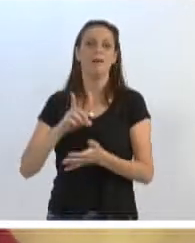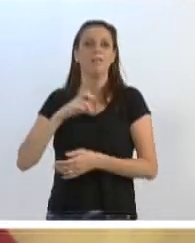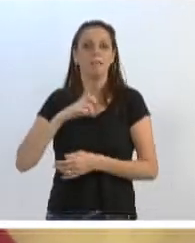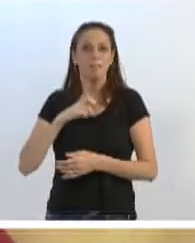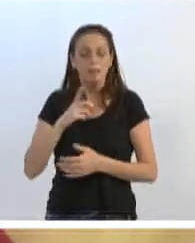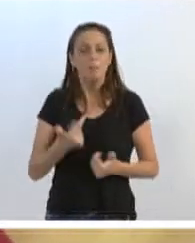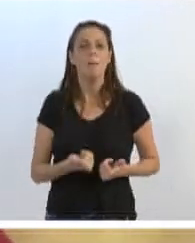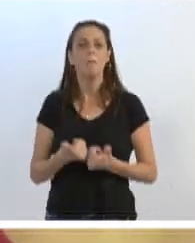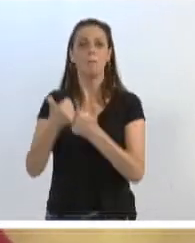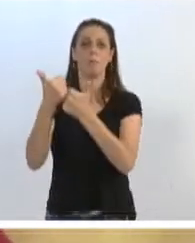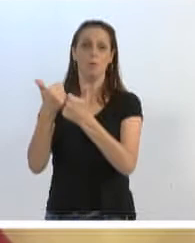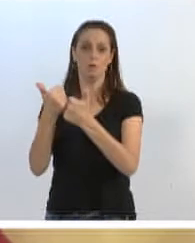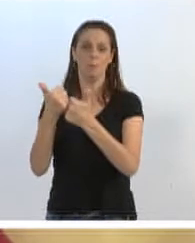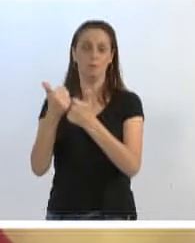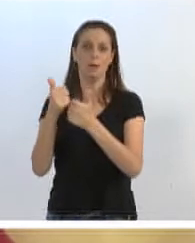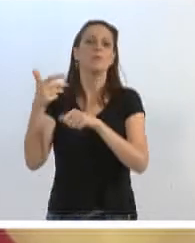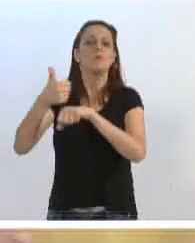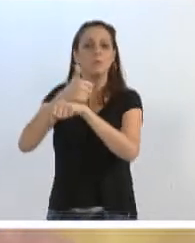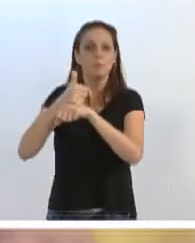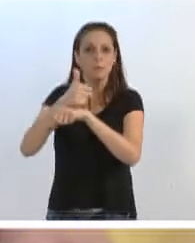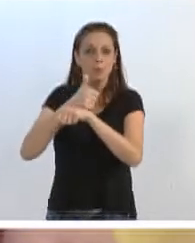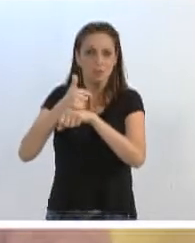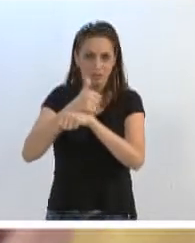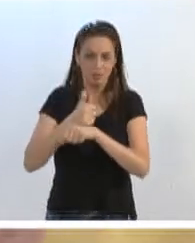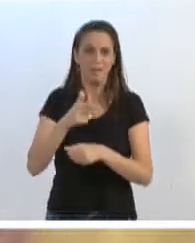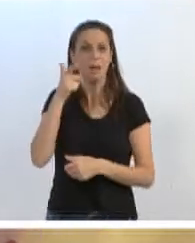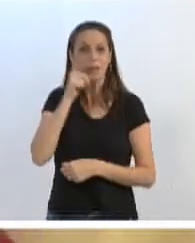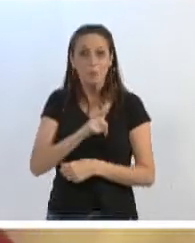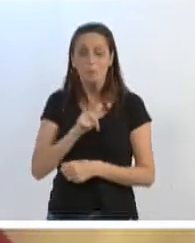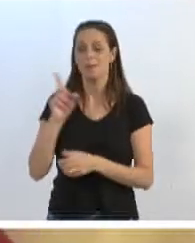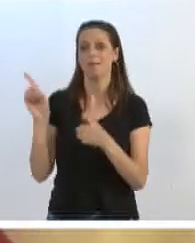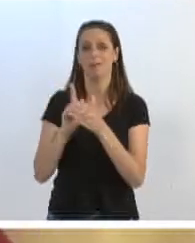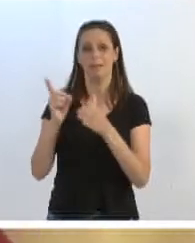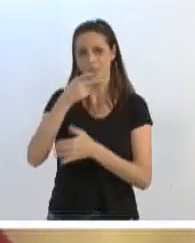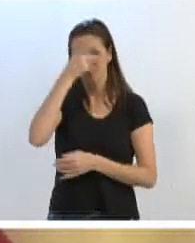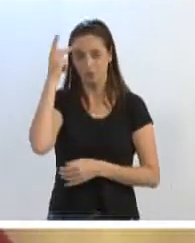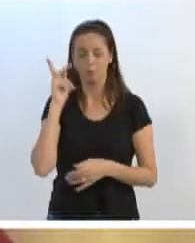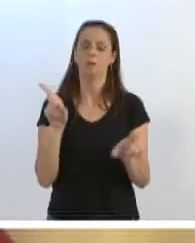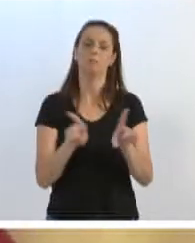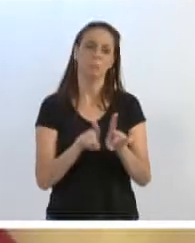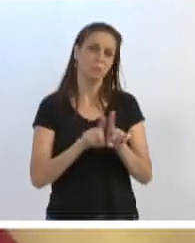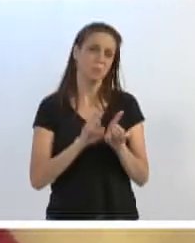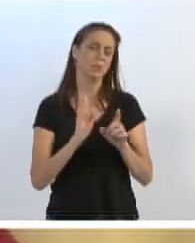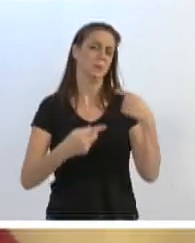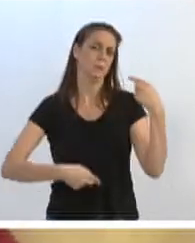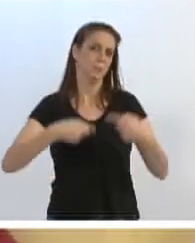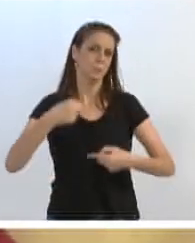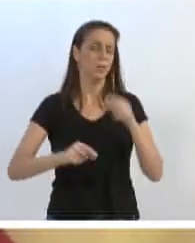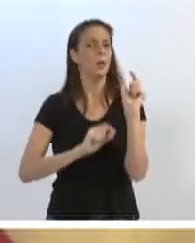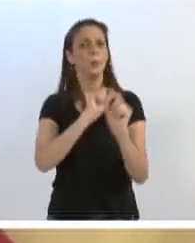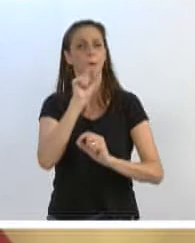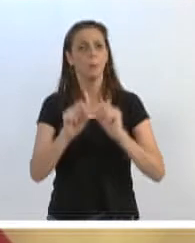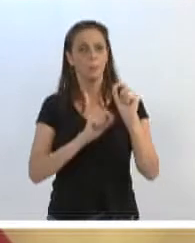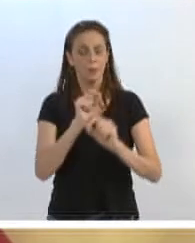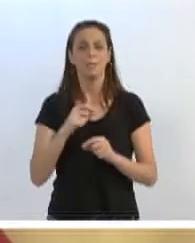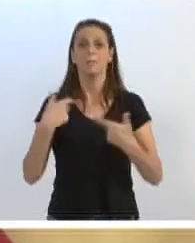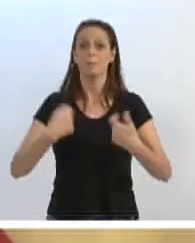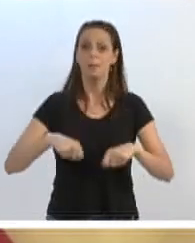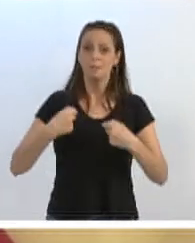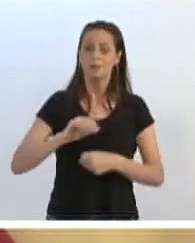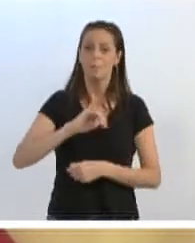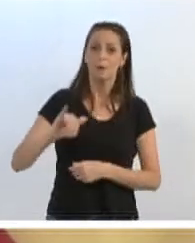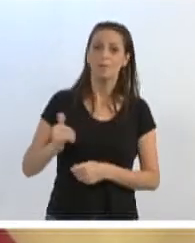profissionais estão lá e mais do que isso e nesse ponto eu tenho avançado um pouco mais discutido já a questão de utilizar melhor o espaço